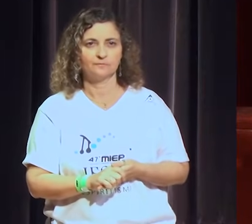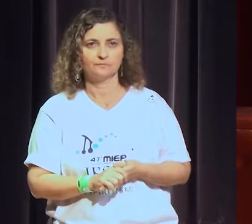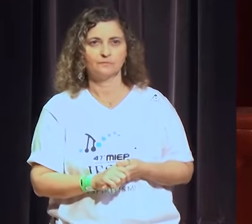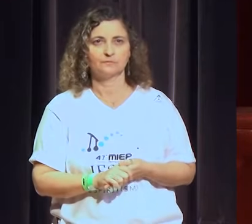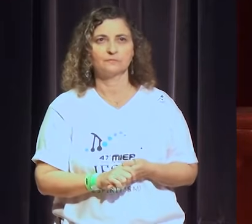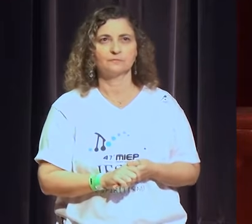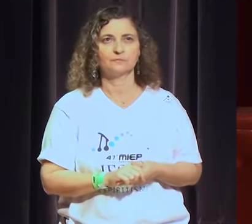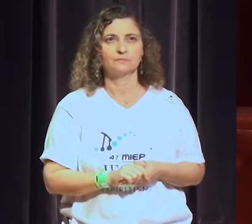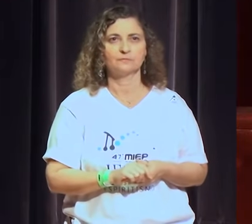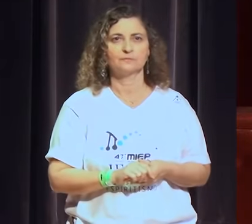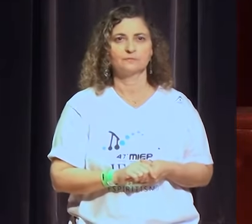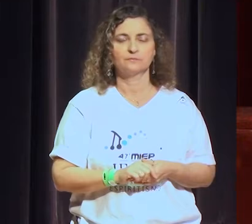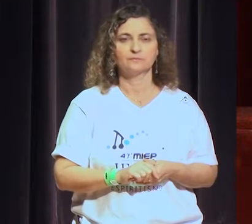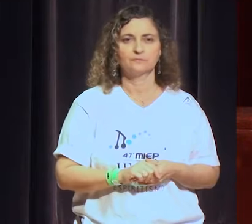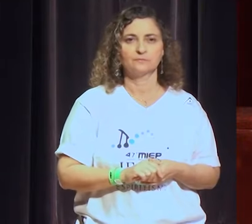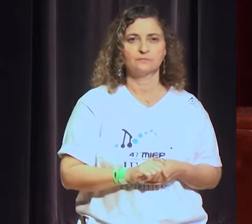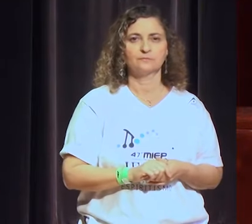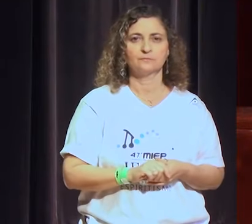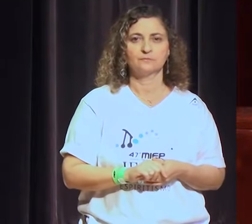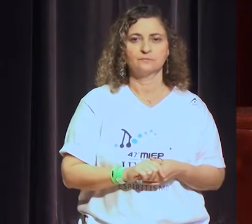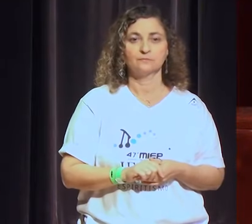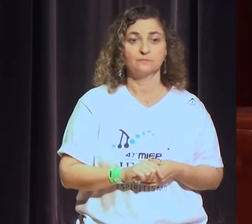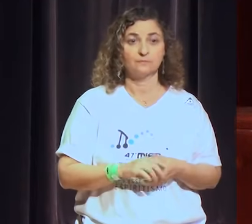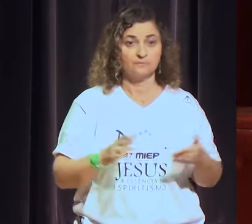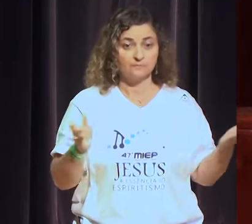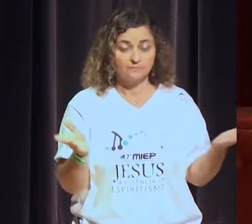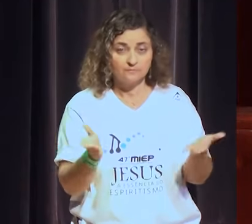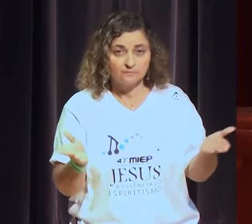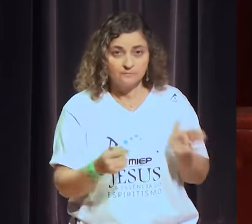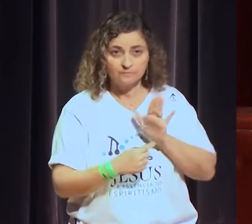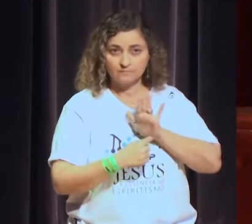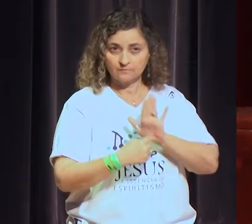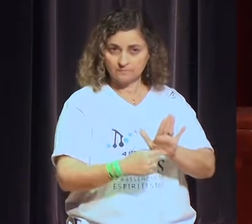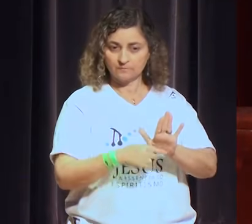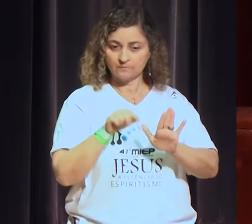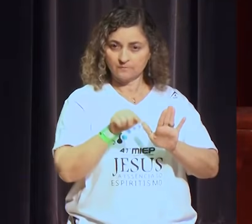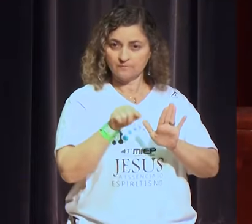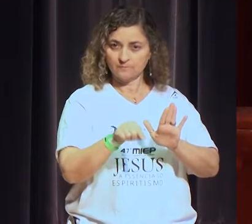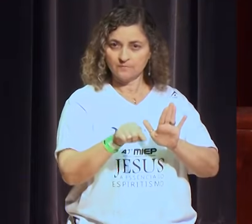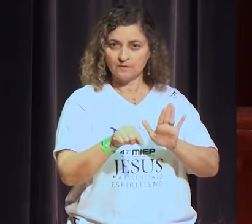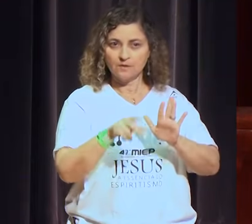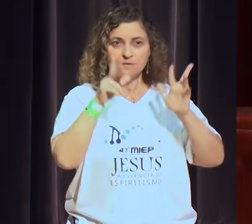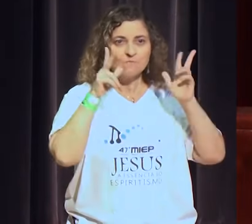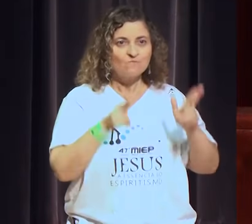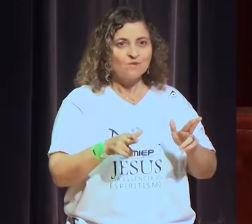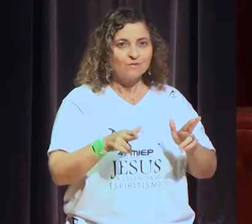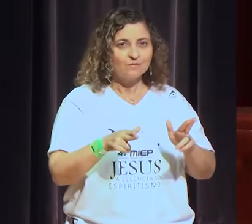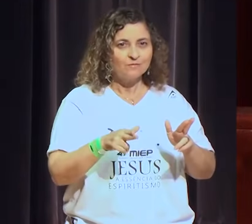está reavivando um misticismo de 300 anos atrás.